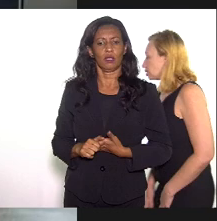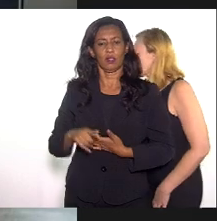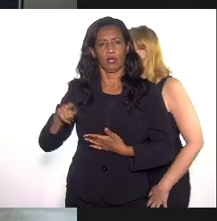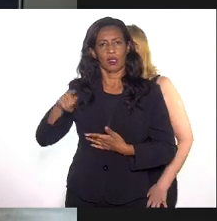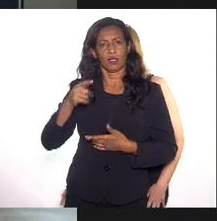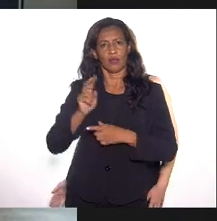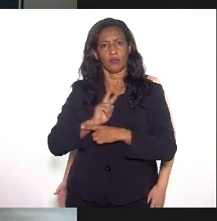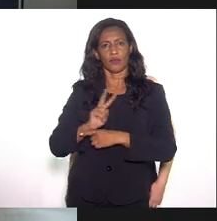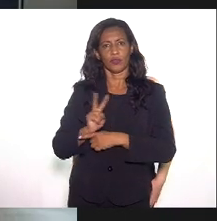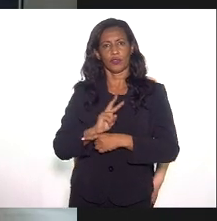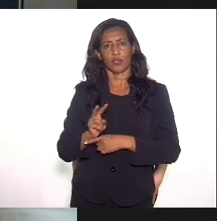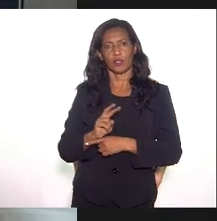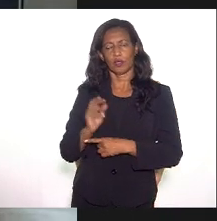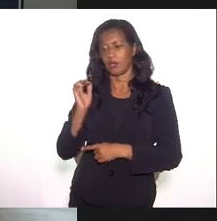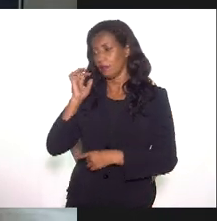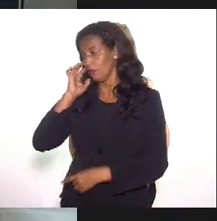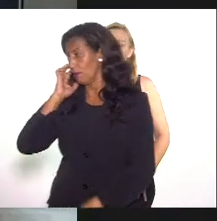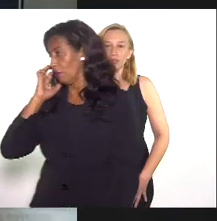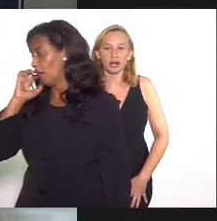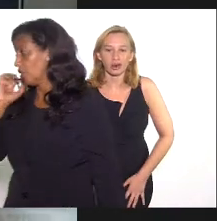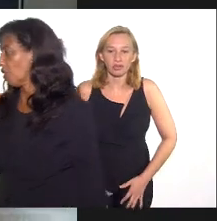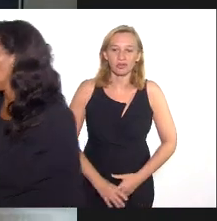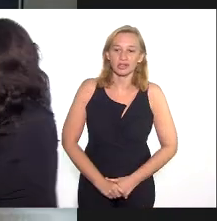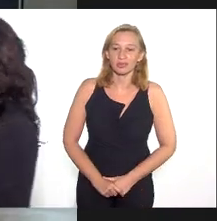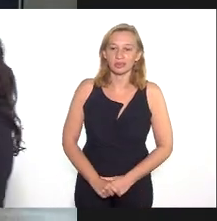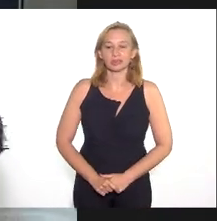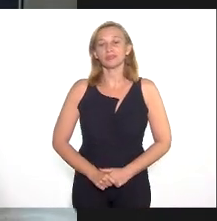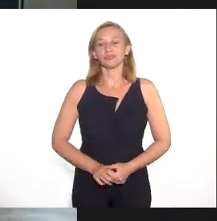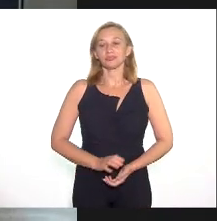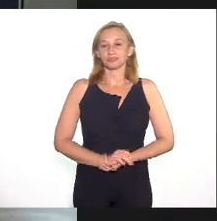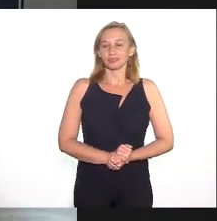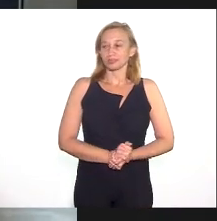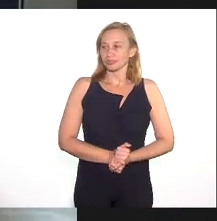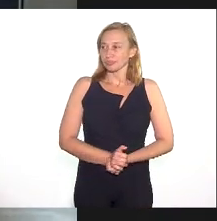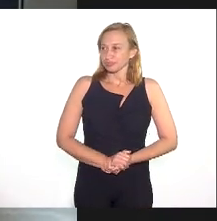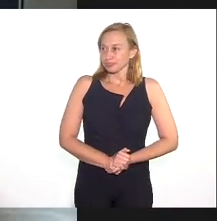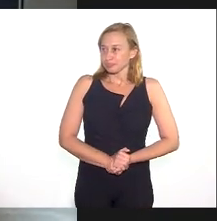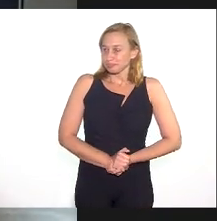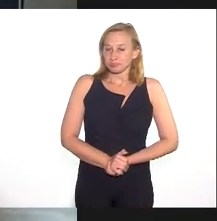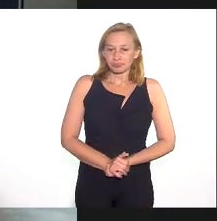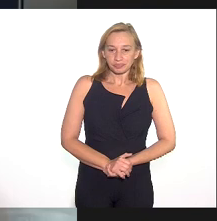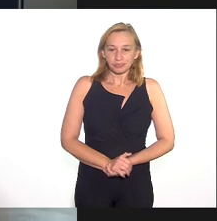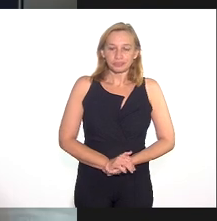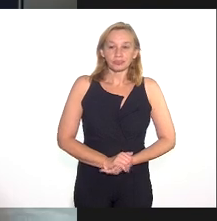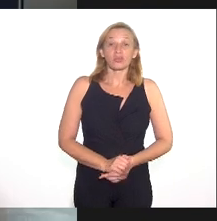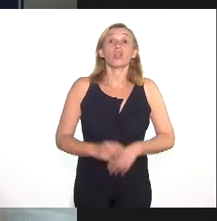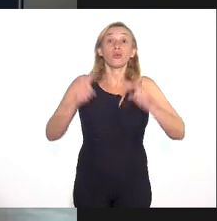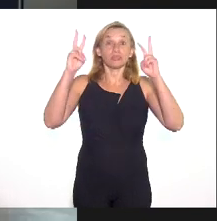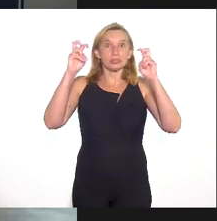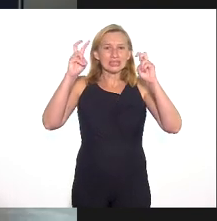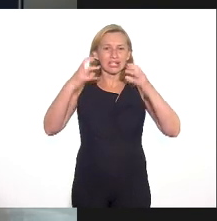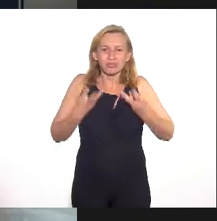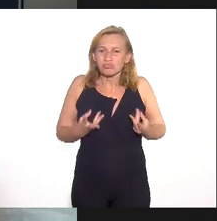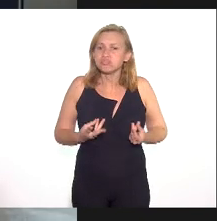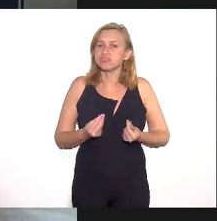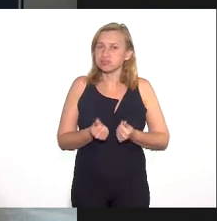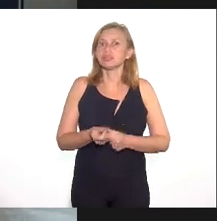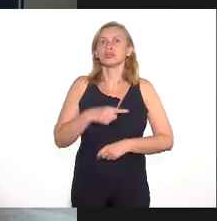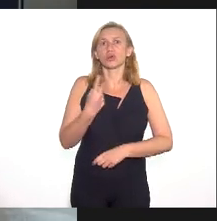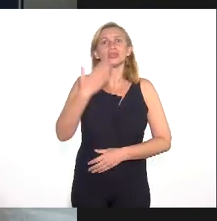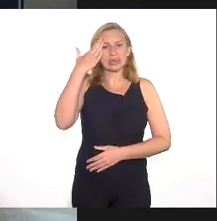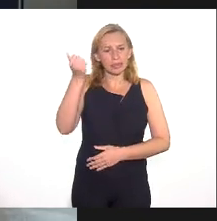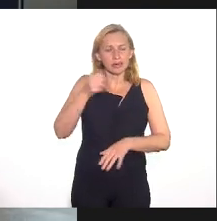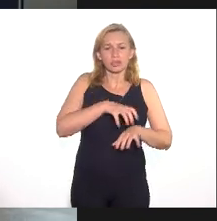nessa fiscalização, em especial naquilo que a gente que tange no tema muito delicado, né? Porque a gente sabe